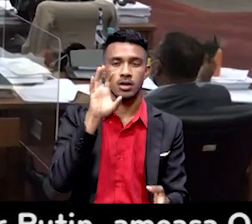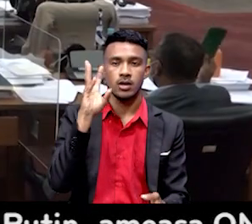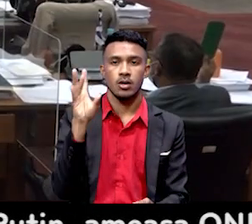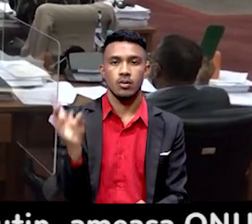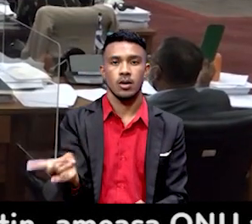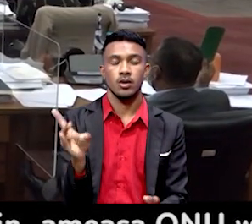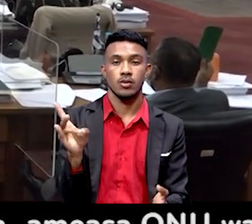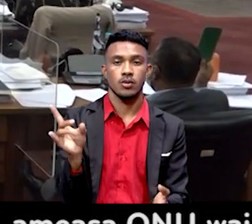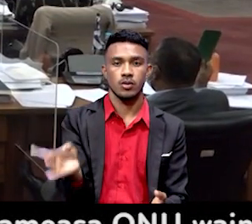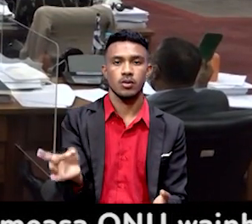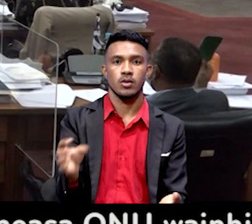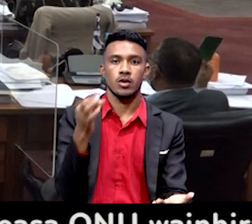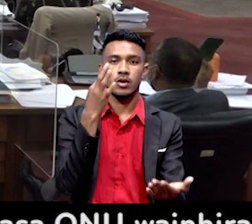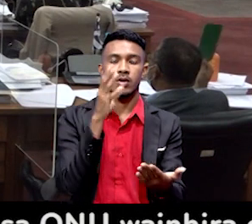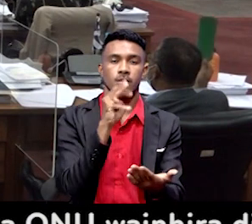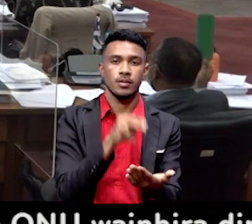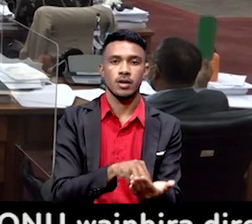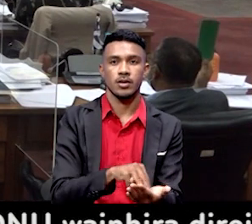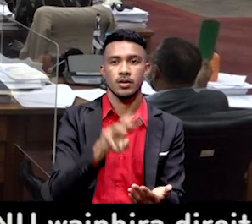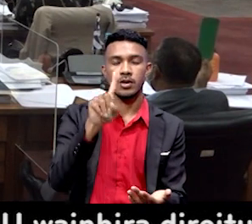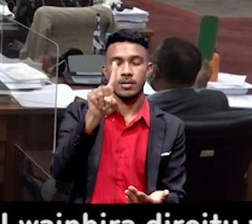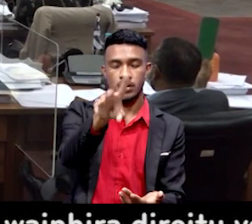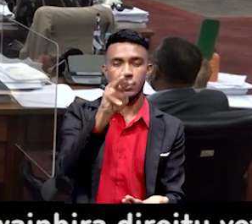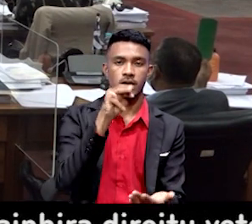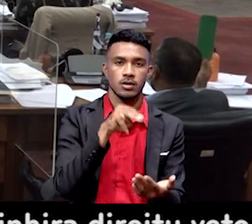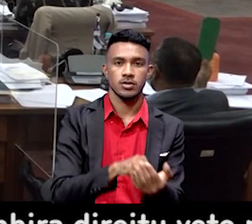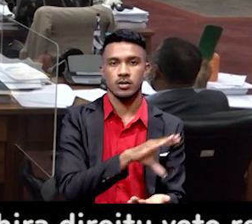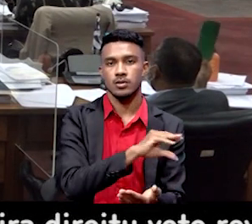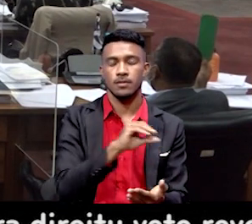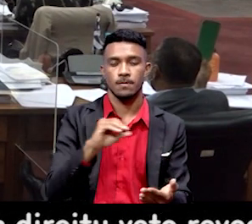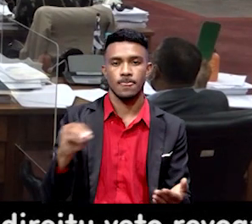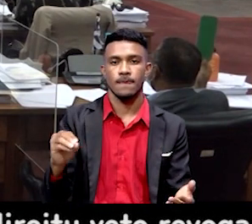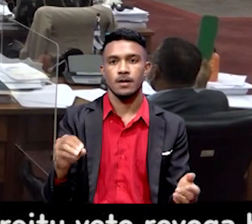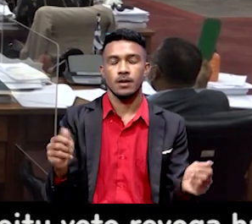walunuluresin, orçamento real bilhão iraresin, ho balanço